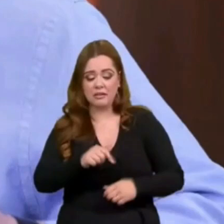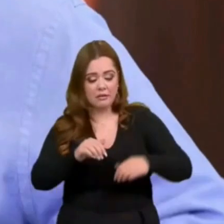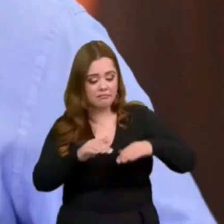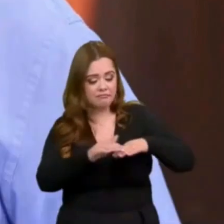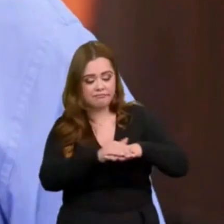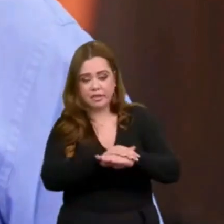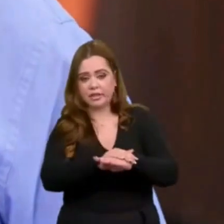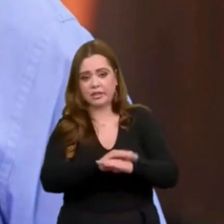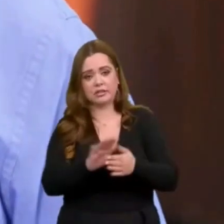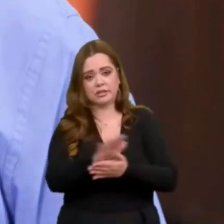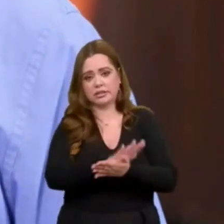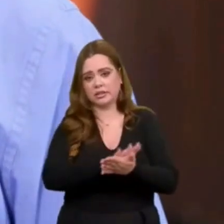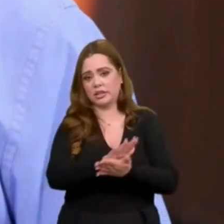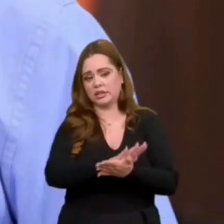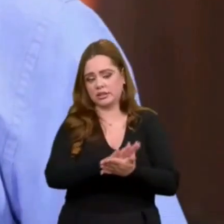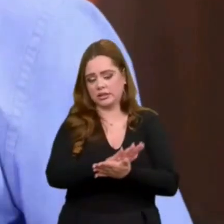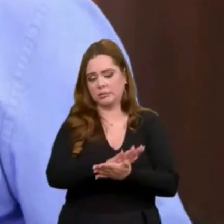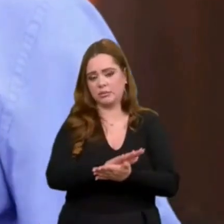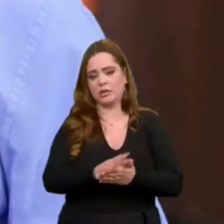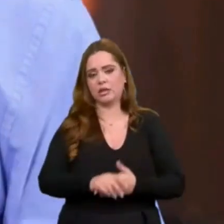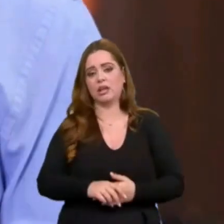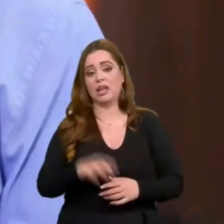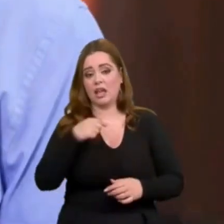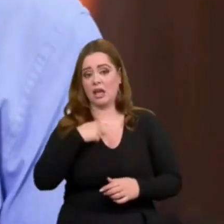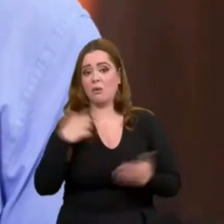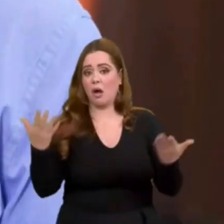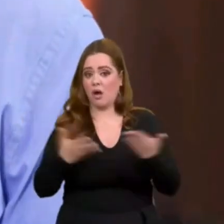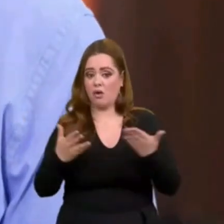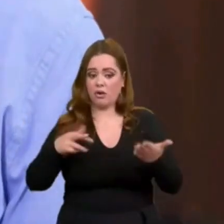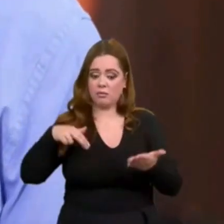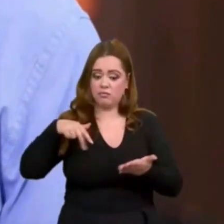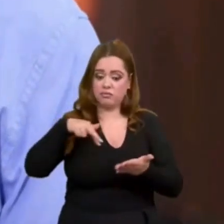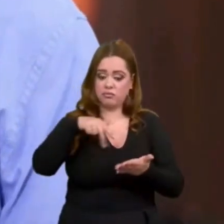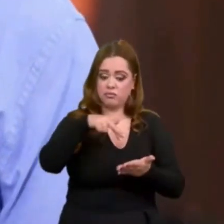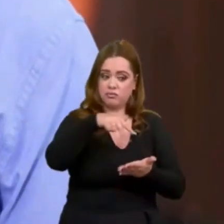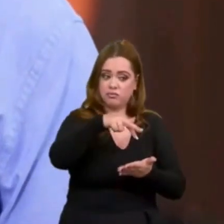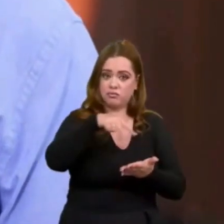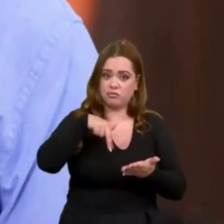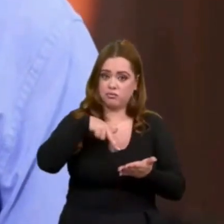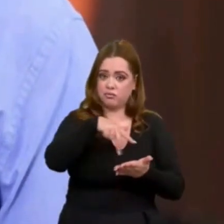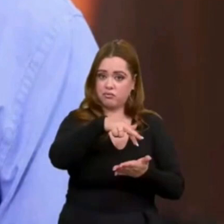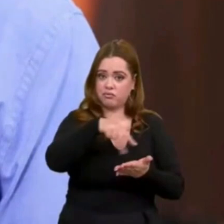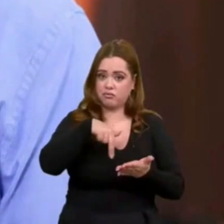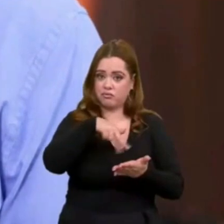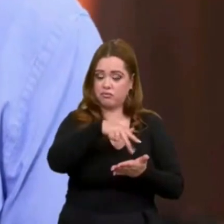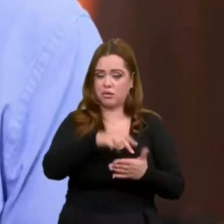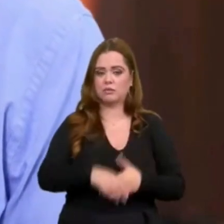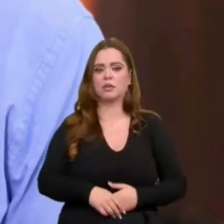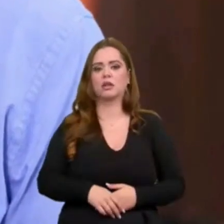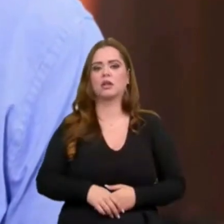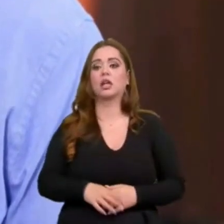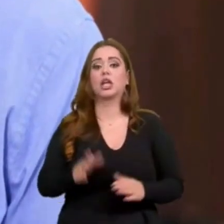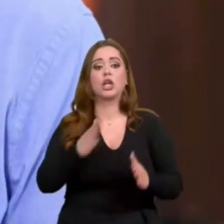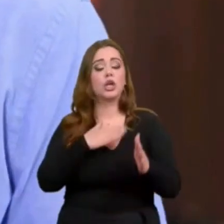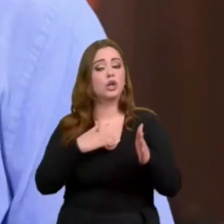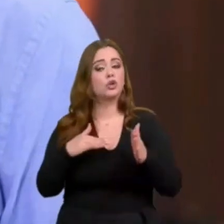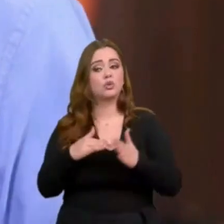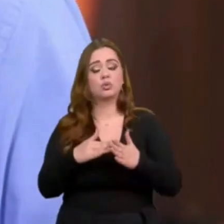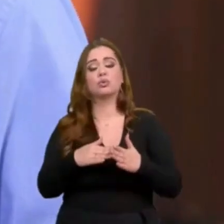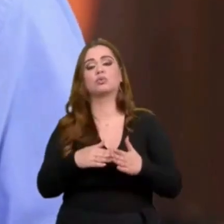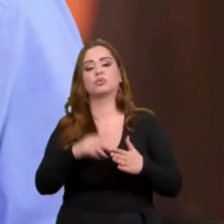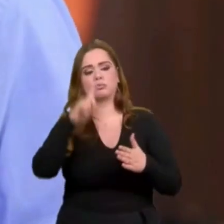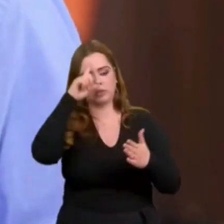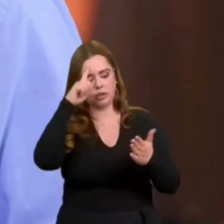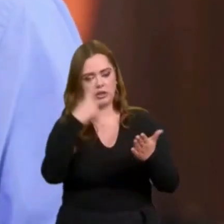outra vez, estou até fazendo esteira. Isso tudo me motivou a tomar uma decisão. Eu quero fazer a cirurgia